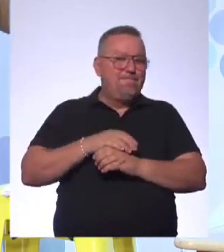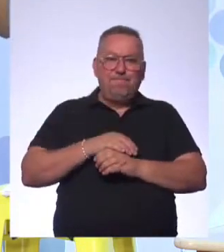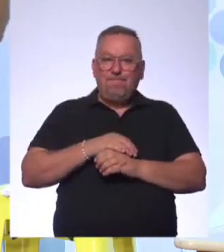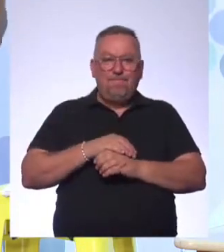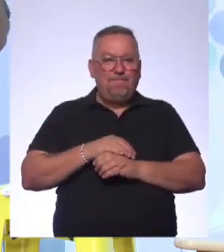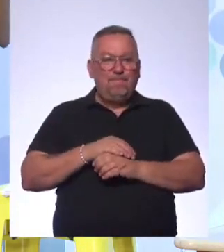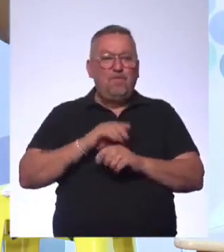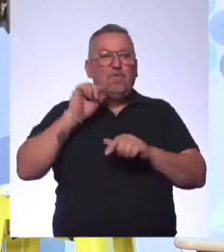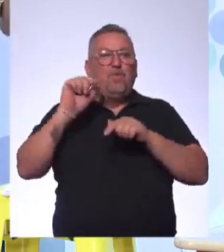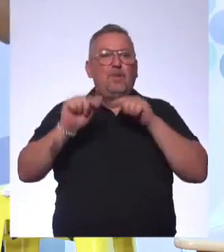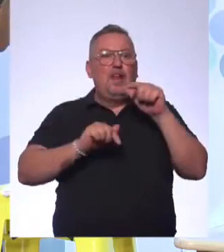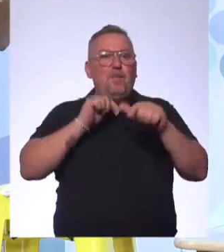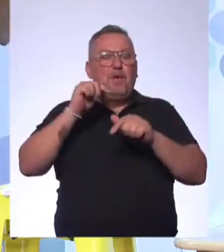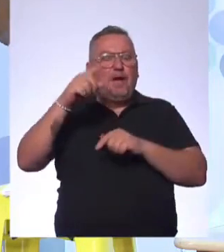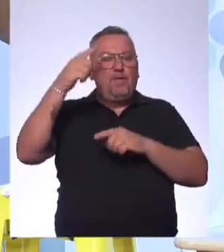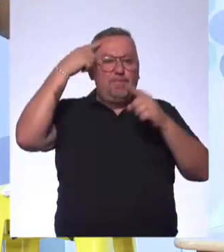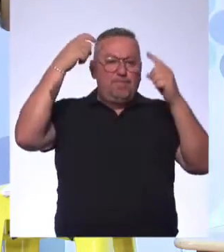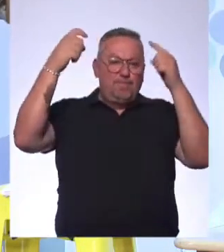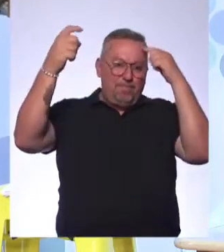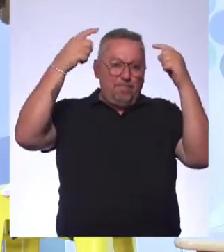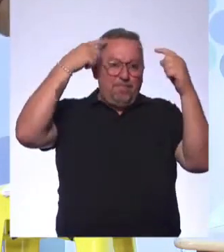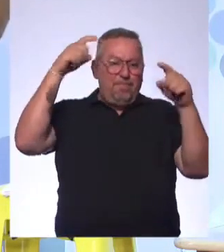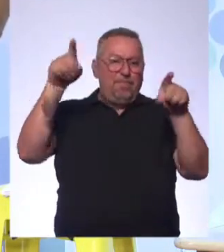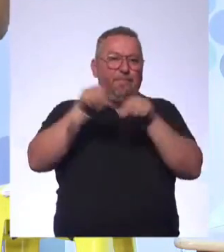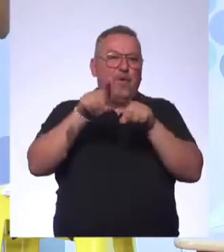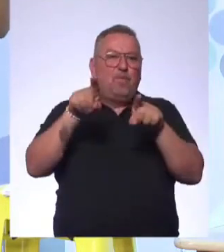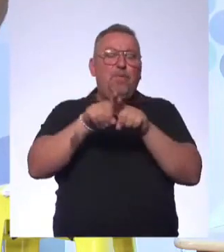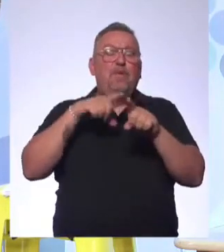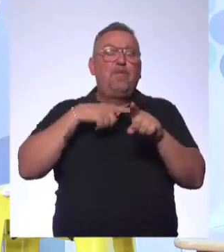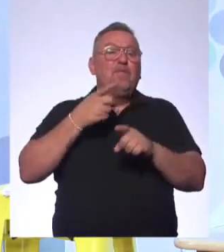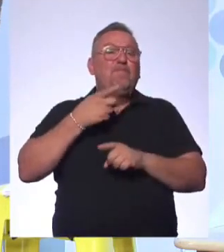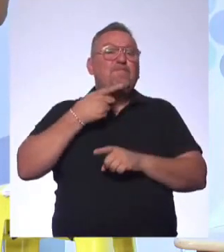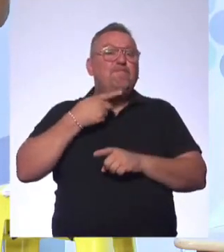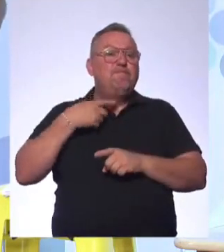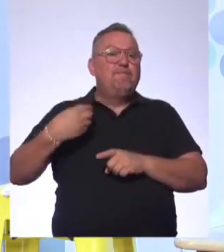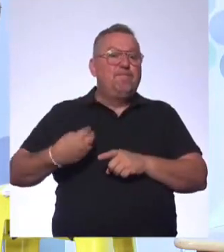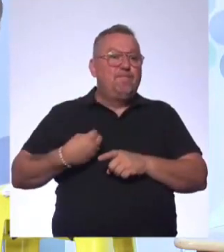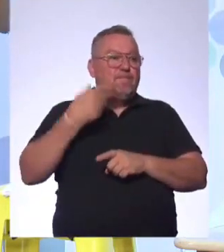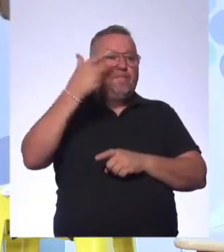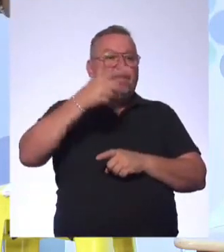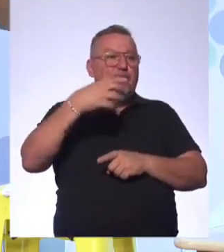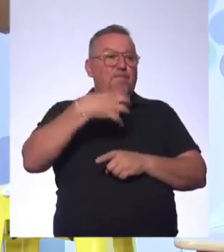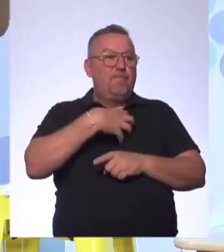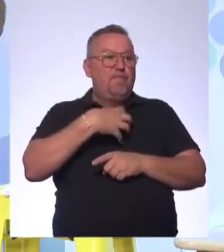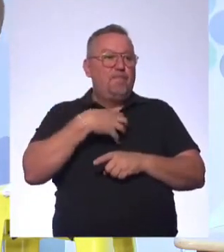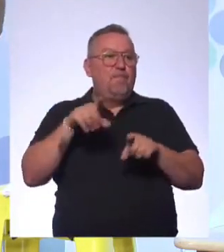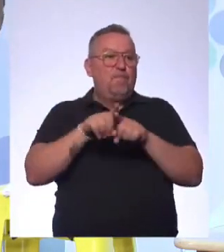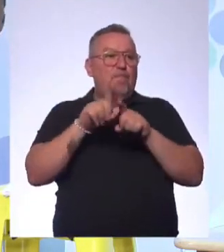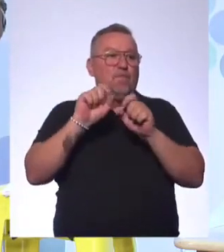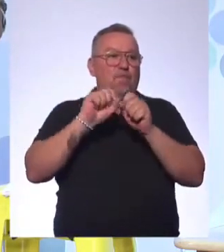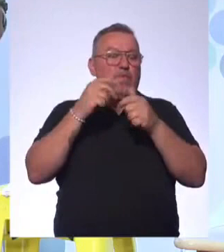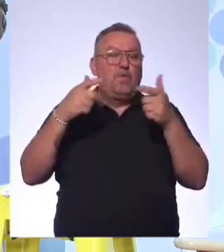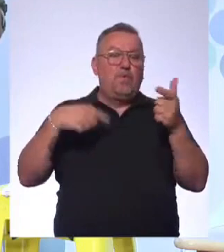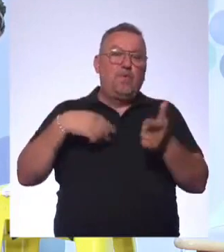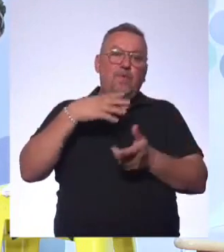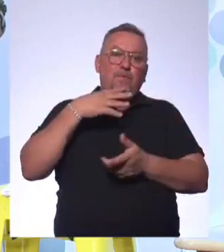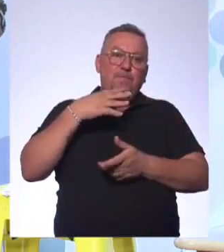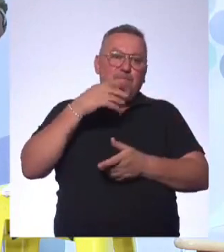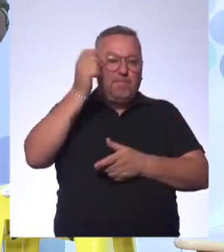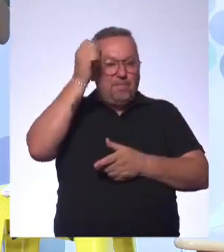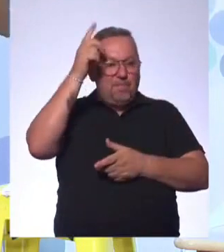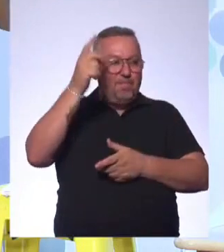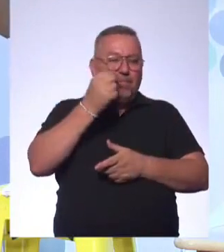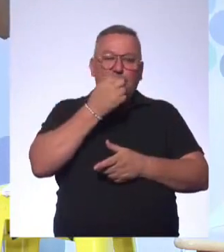foi o trabalho, foi a criatividade, foi sobre a vontade de viver em outras condições que produziu esse conhecimento da